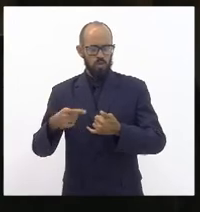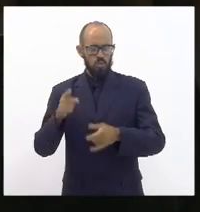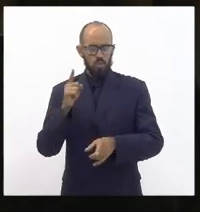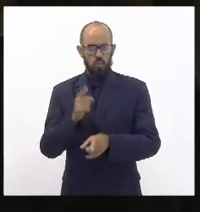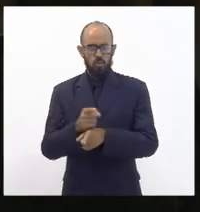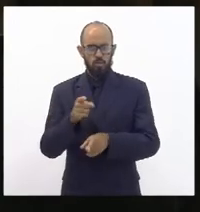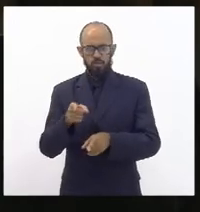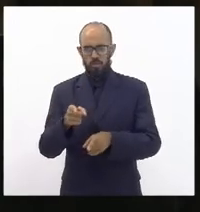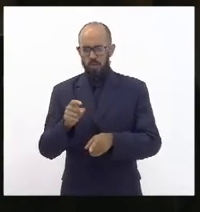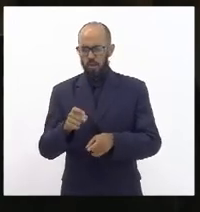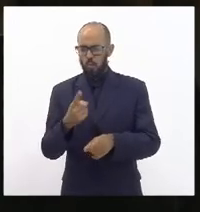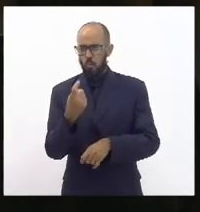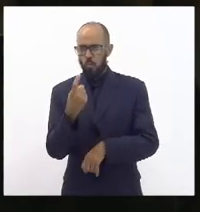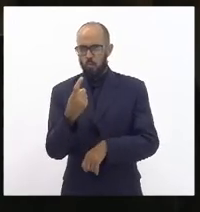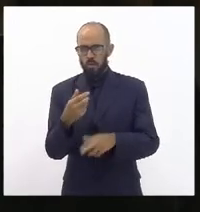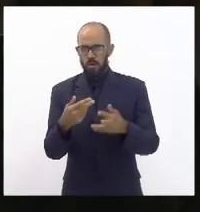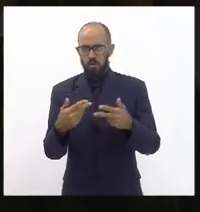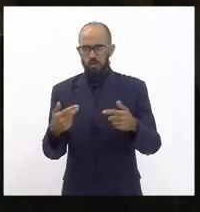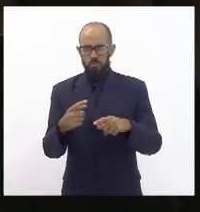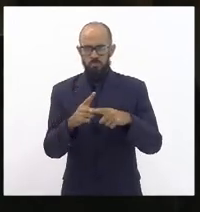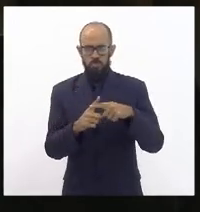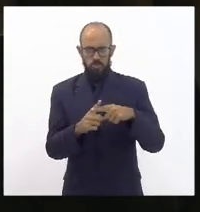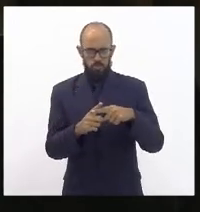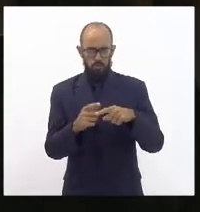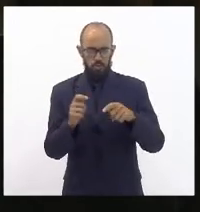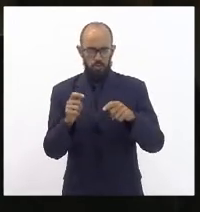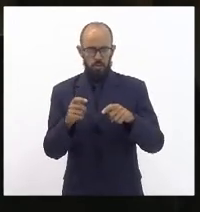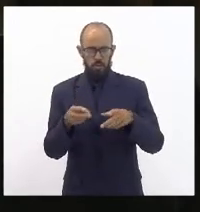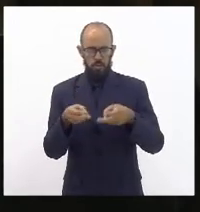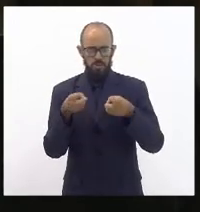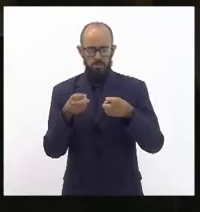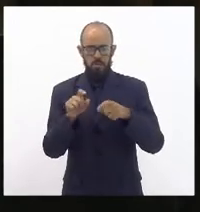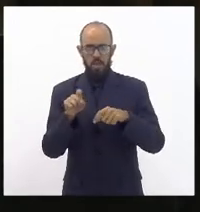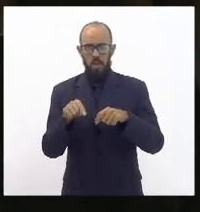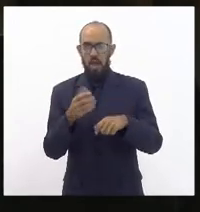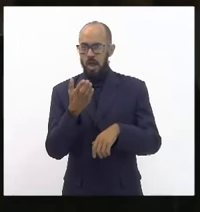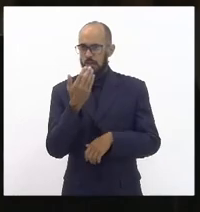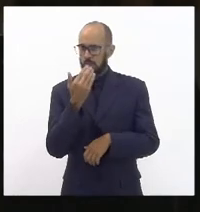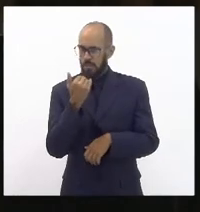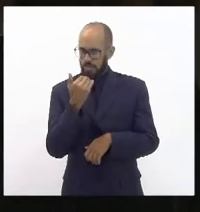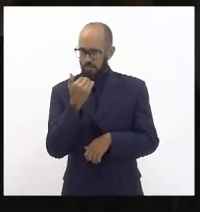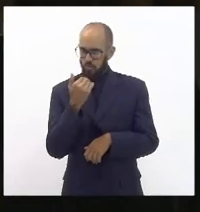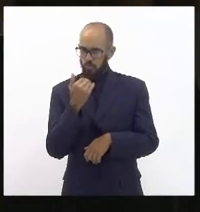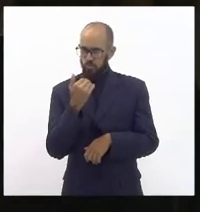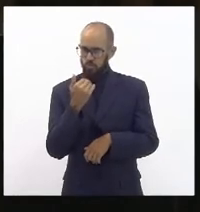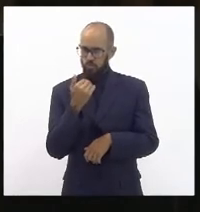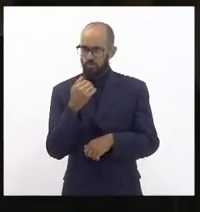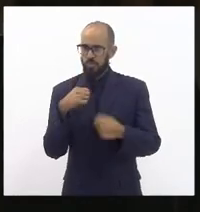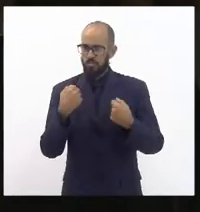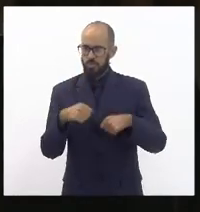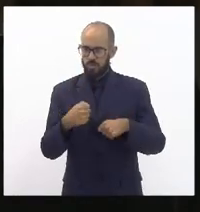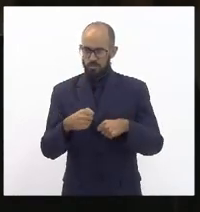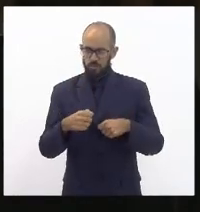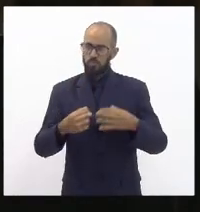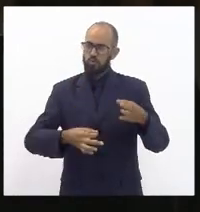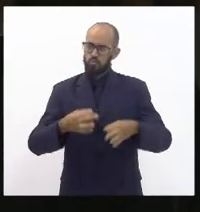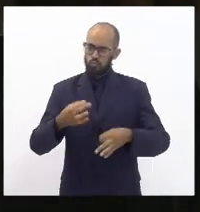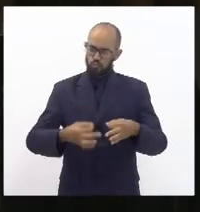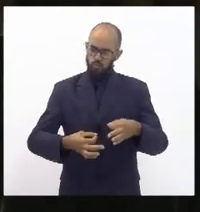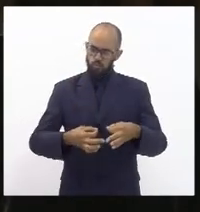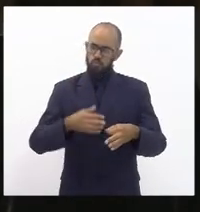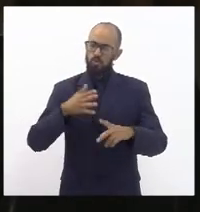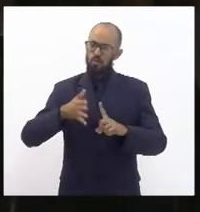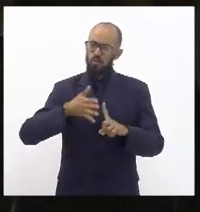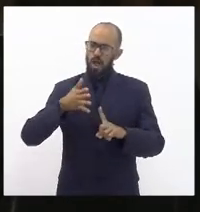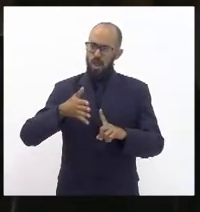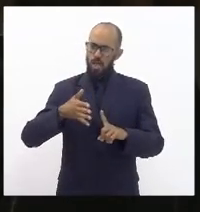e me deparei com o único ponto positivo que eu pude ver foi a parte da alimentação precisamos também ser Justo na nossa